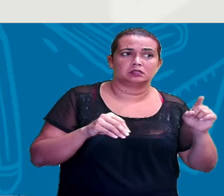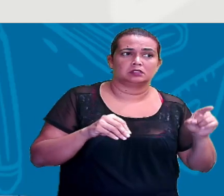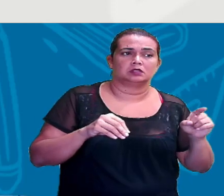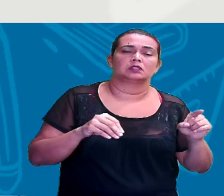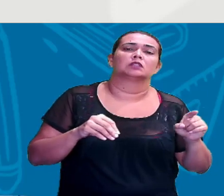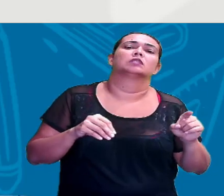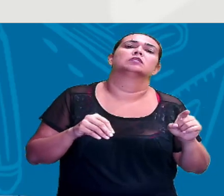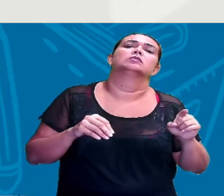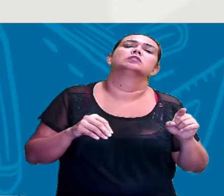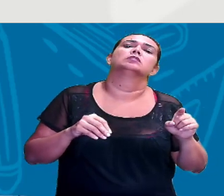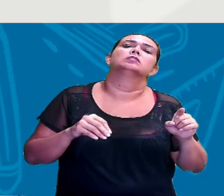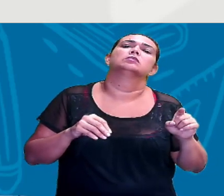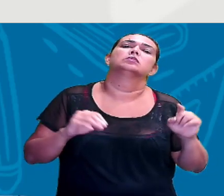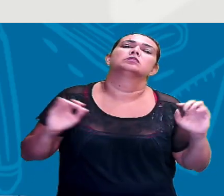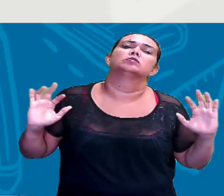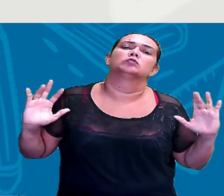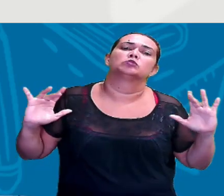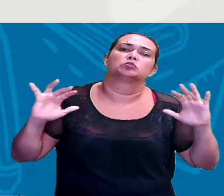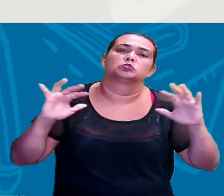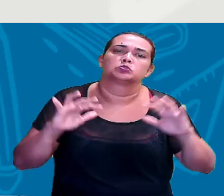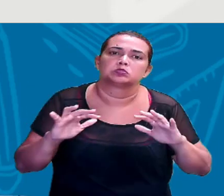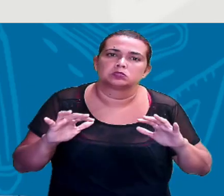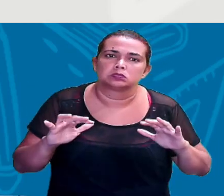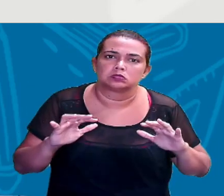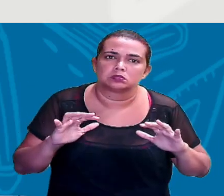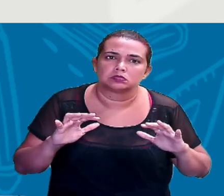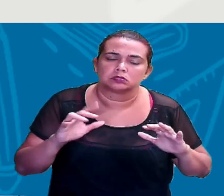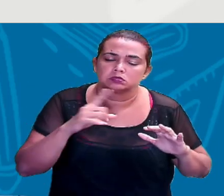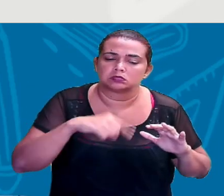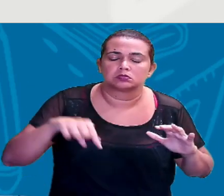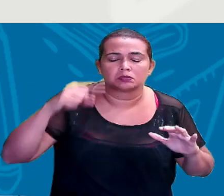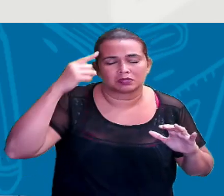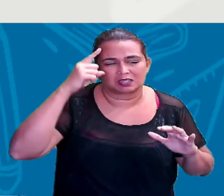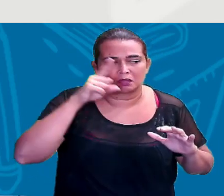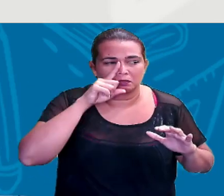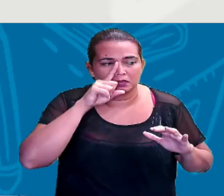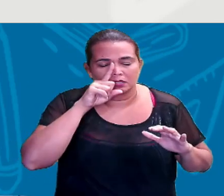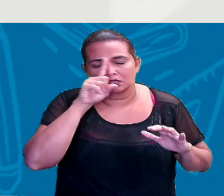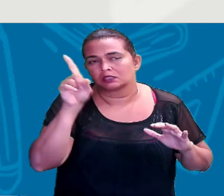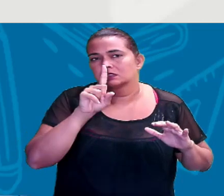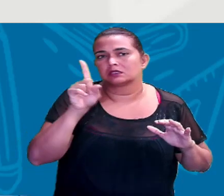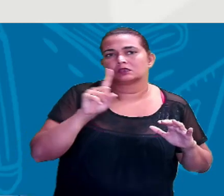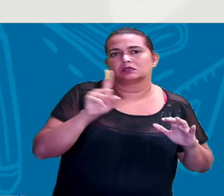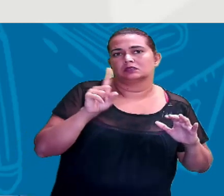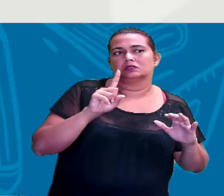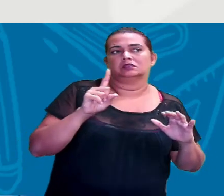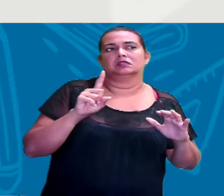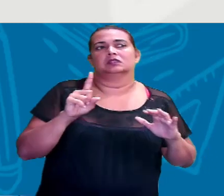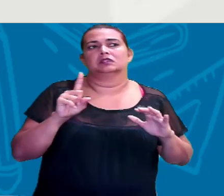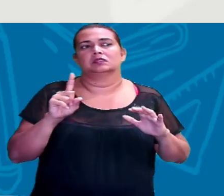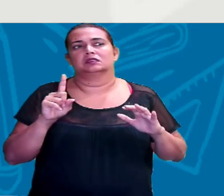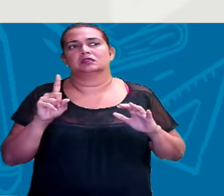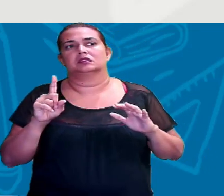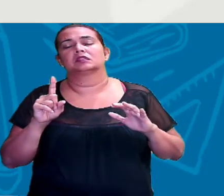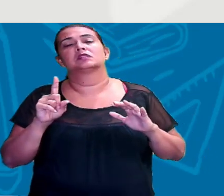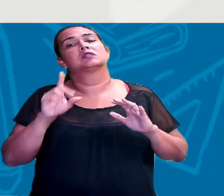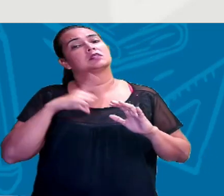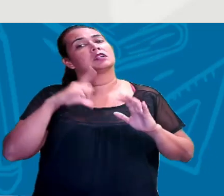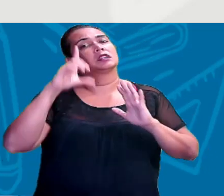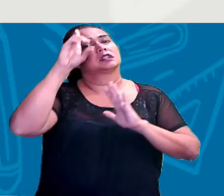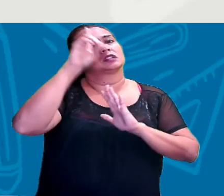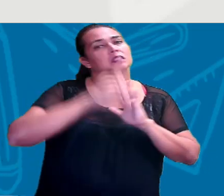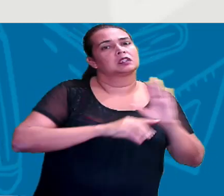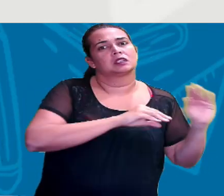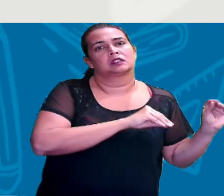deixa de ser uma ameaça à segurança nacional e agora ele tem reconhecido o seu direito de